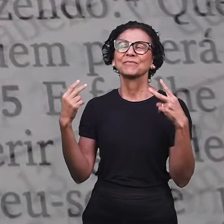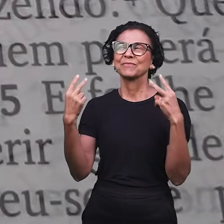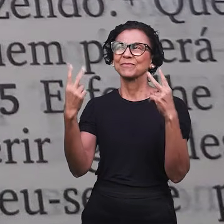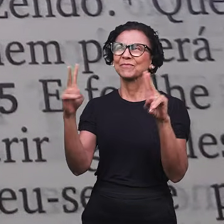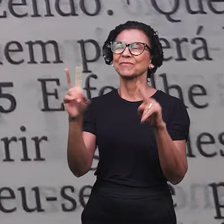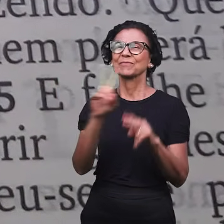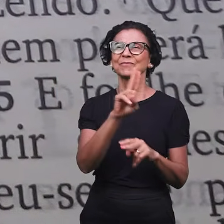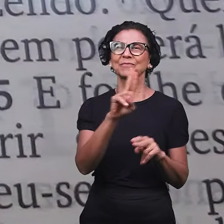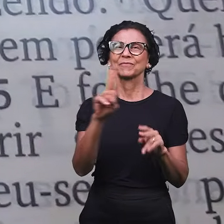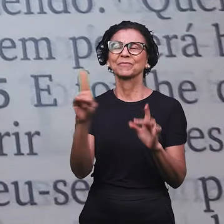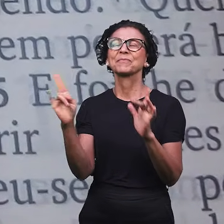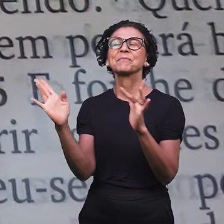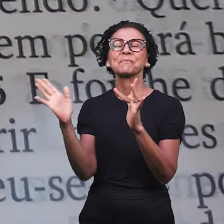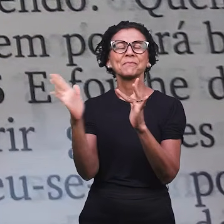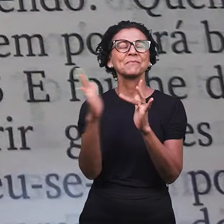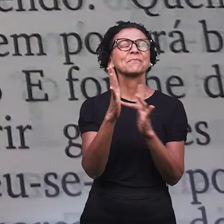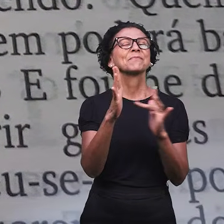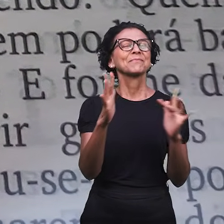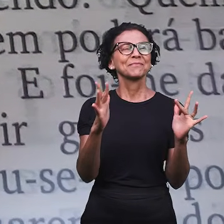vitória em Ti,